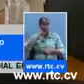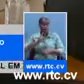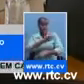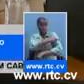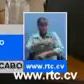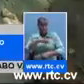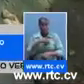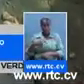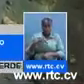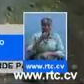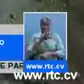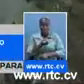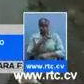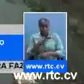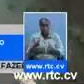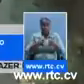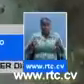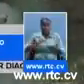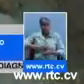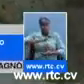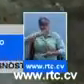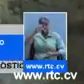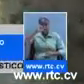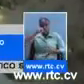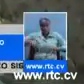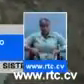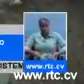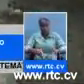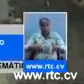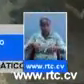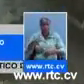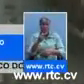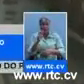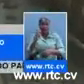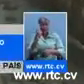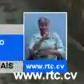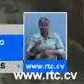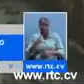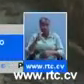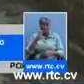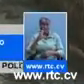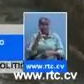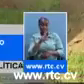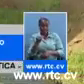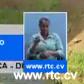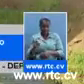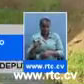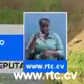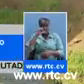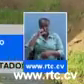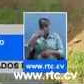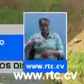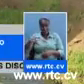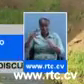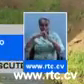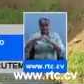Praia explica com o grande acúmulo de água na vala que fica na zona da várzea. Água essa evacuada diariamente das caves dos